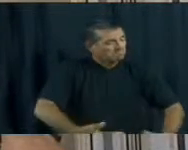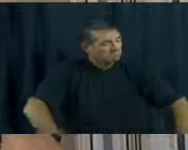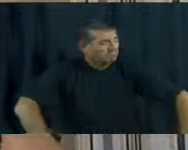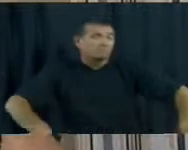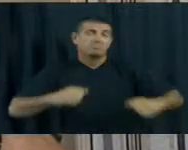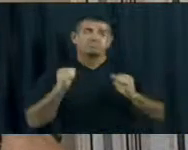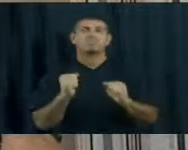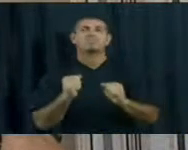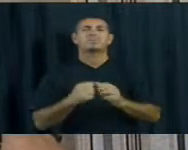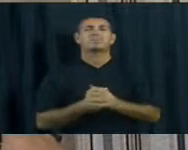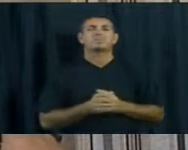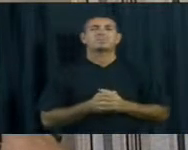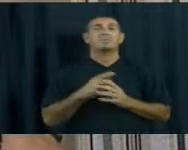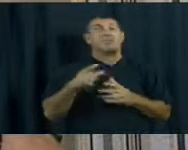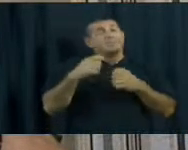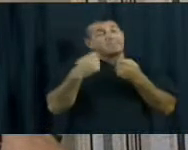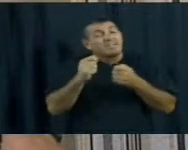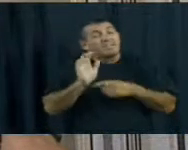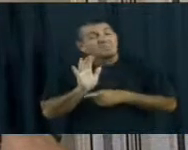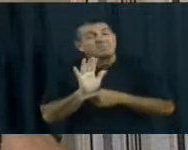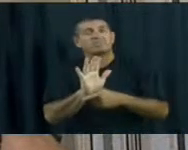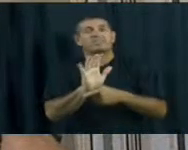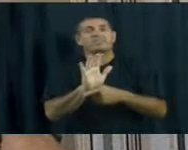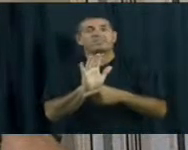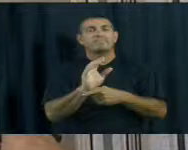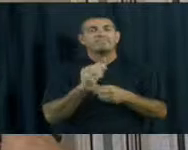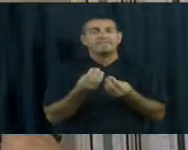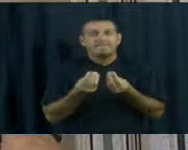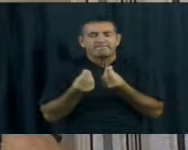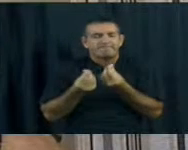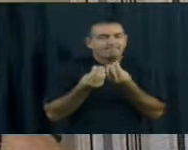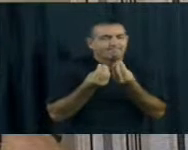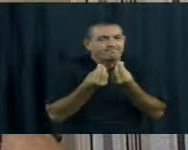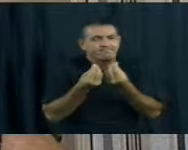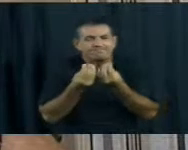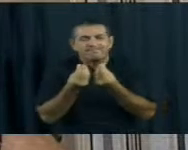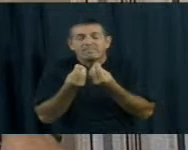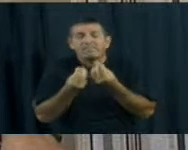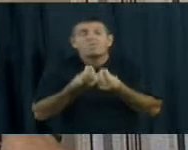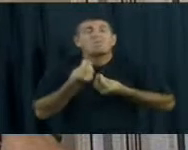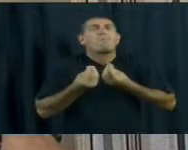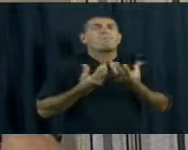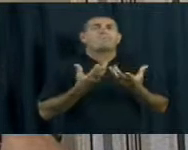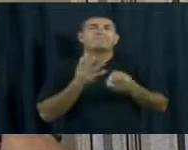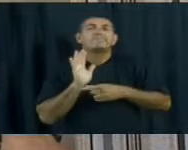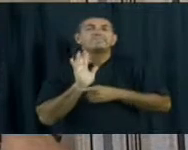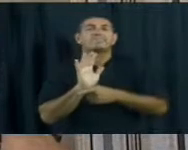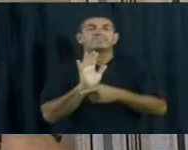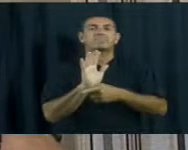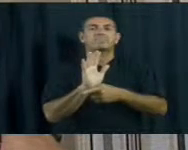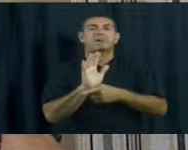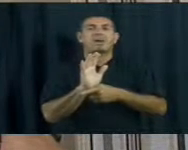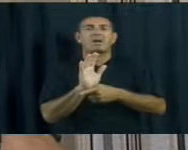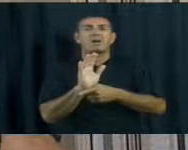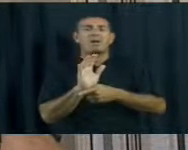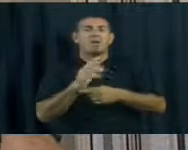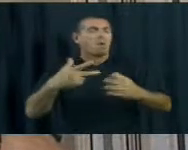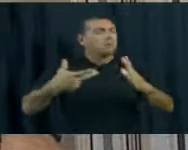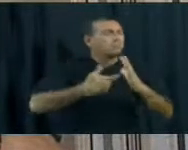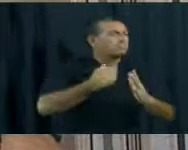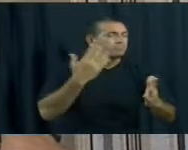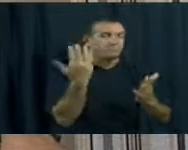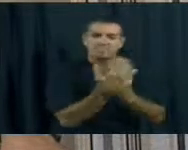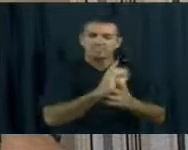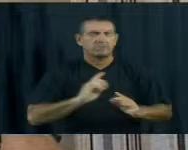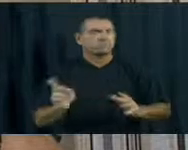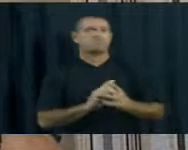perna. E você precisa ter a sensibilidade de que não é só você só fazer a sua parte médica,